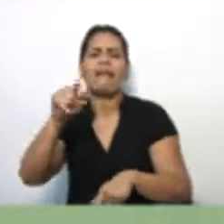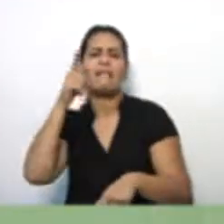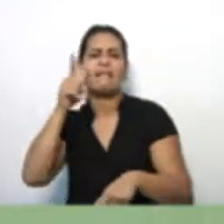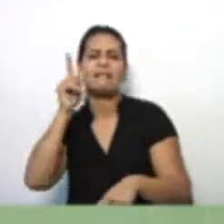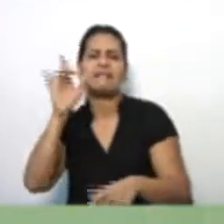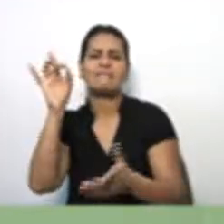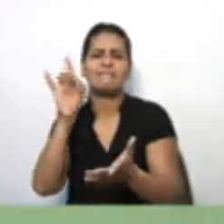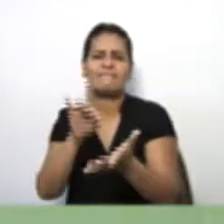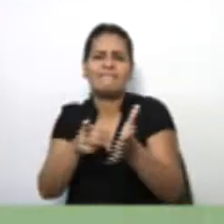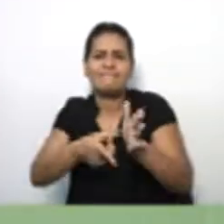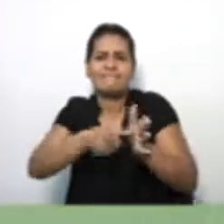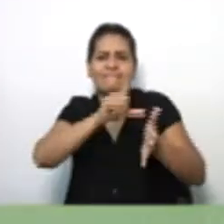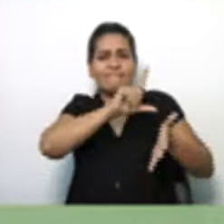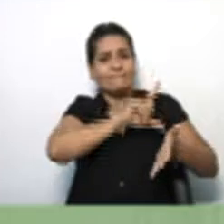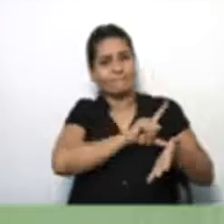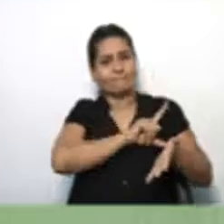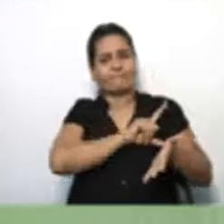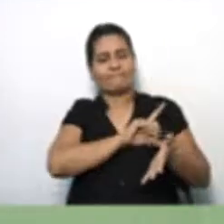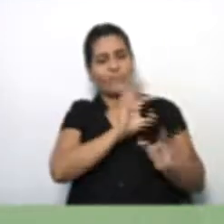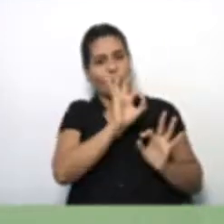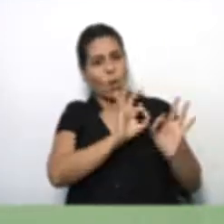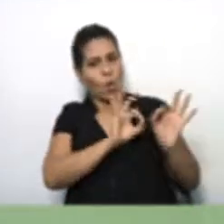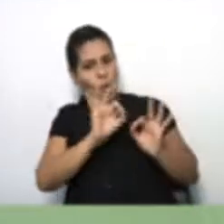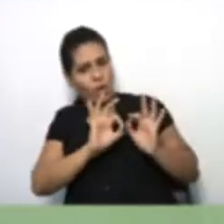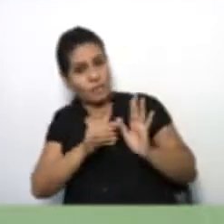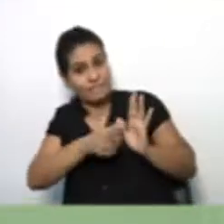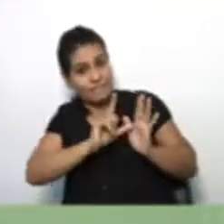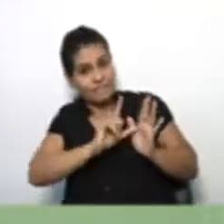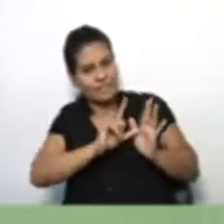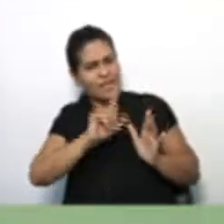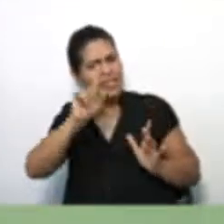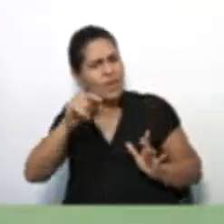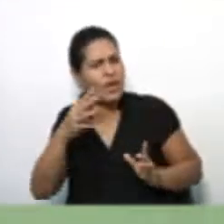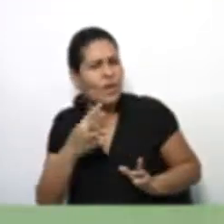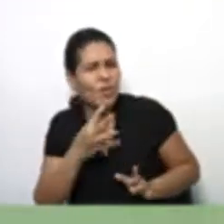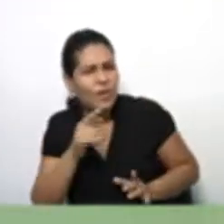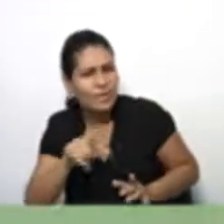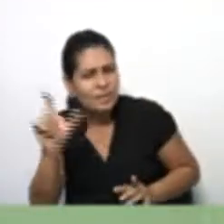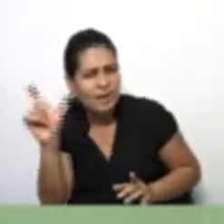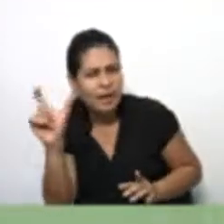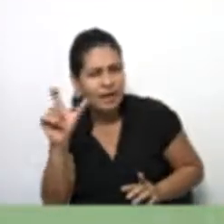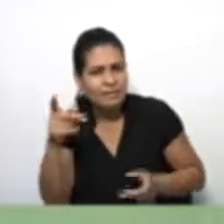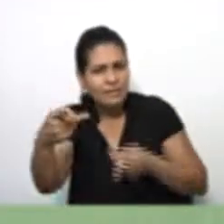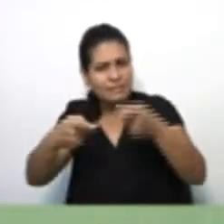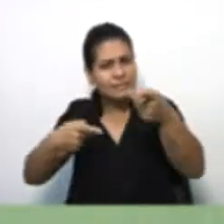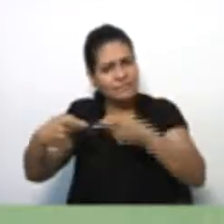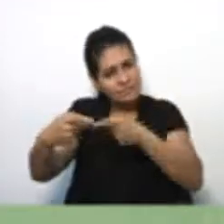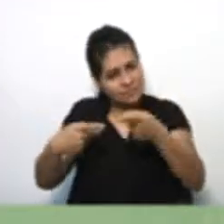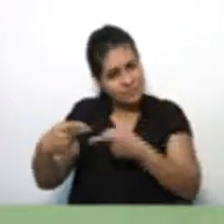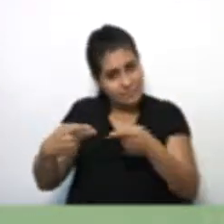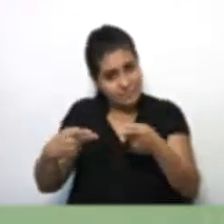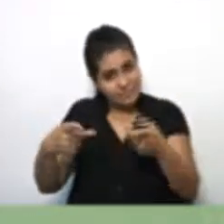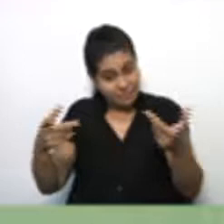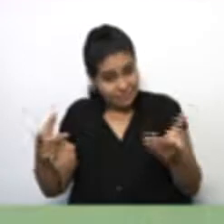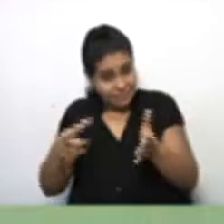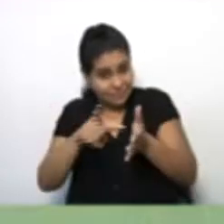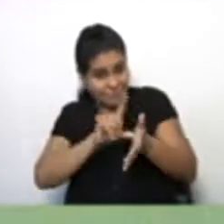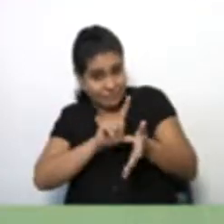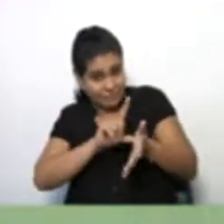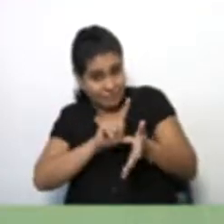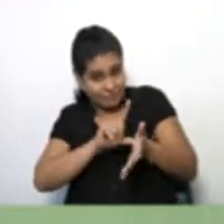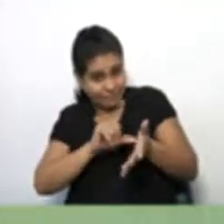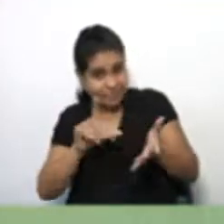Antecipadamente. Você já ouviu falar em planejamento que você consegue fazer